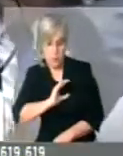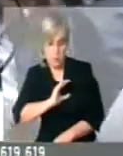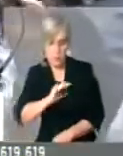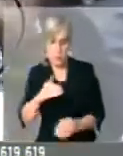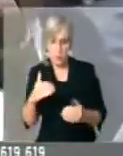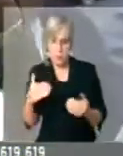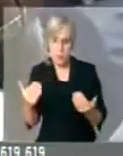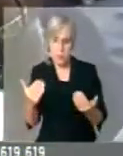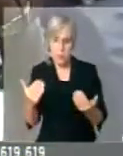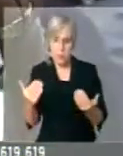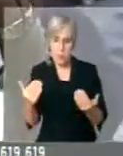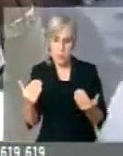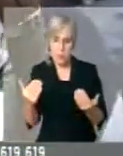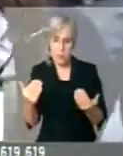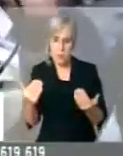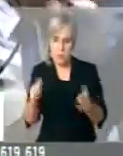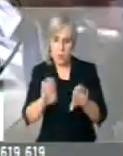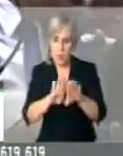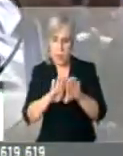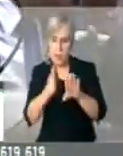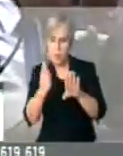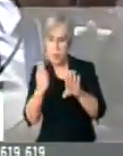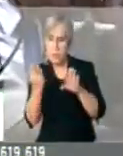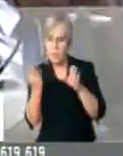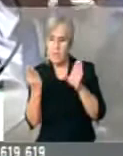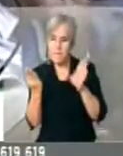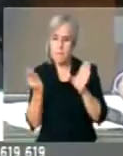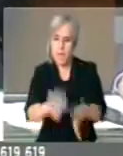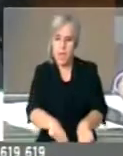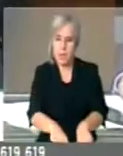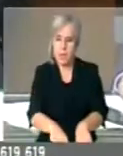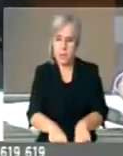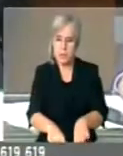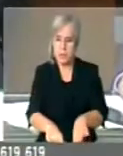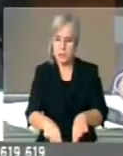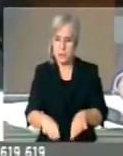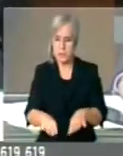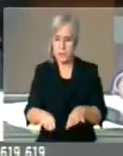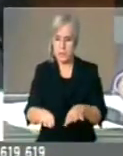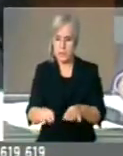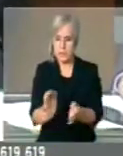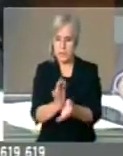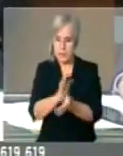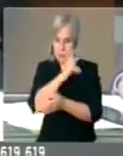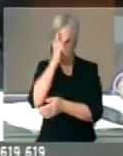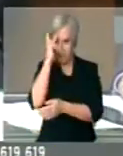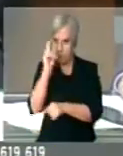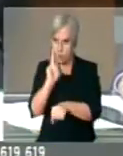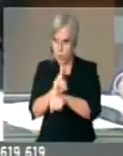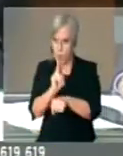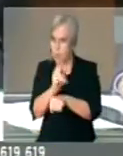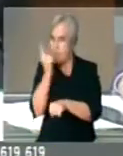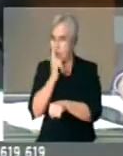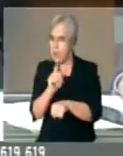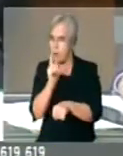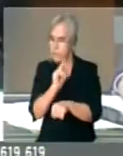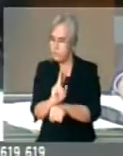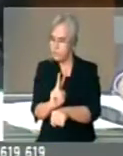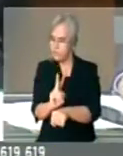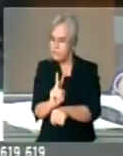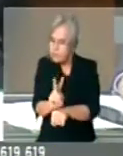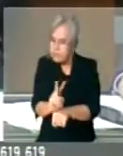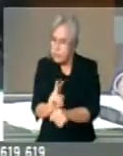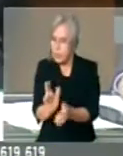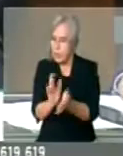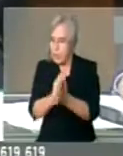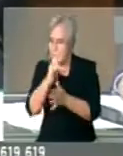porta foi arrombada. E o segurança não conseguiu deter o